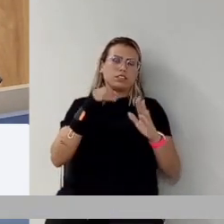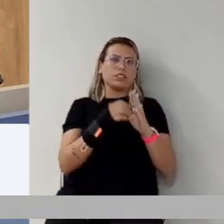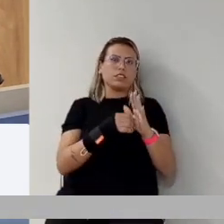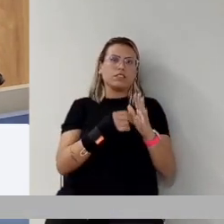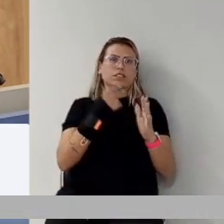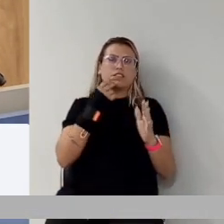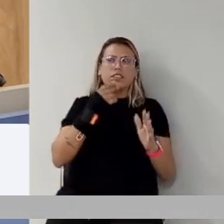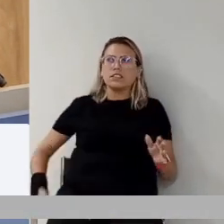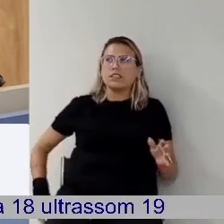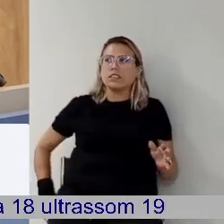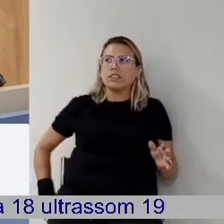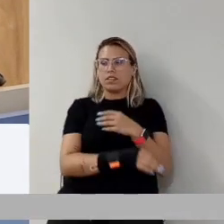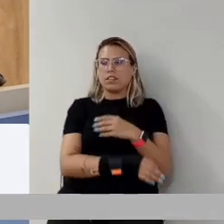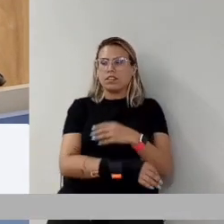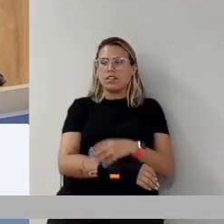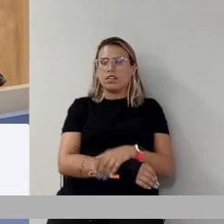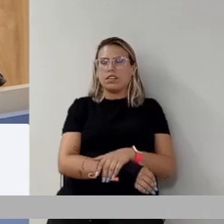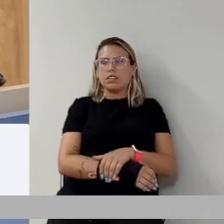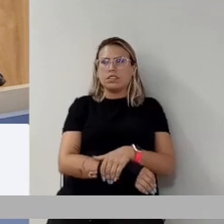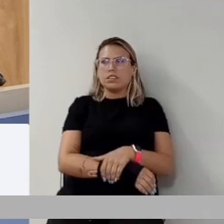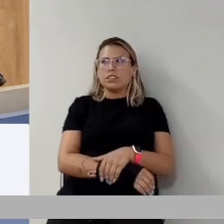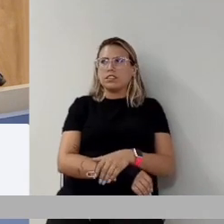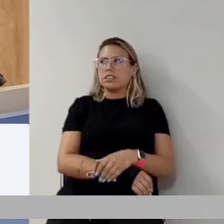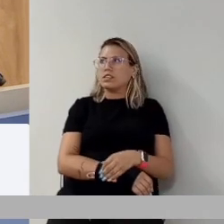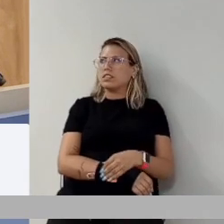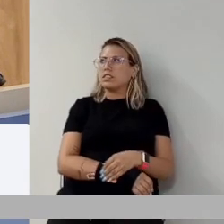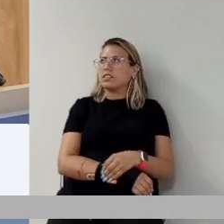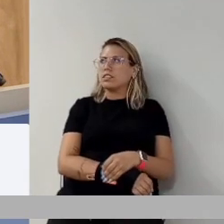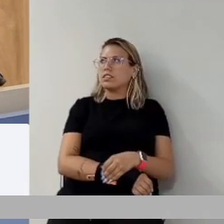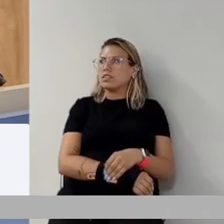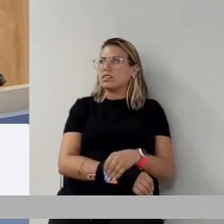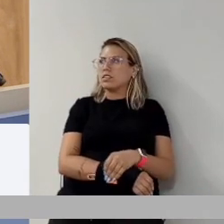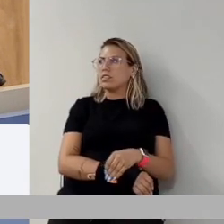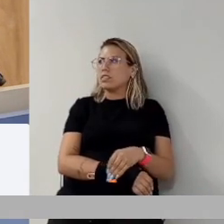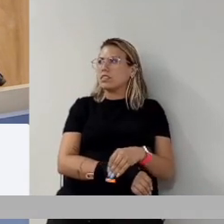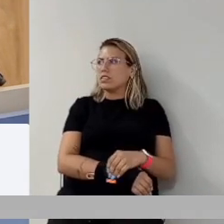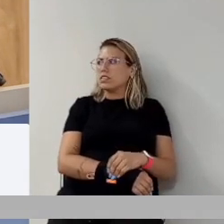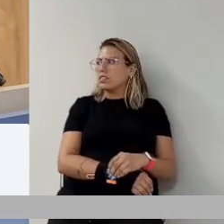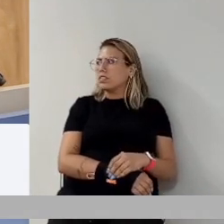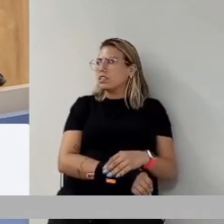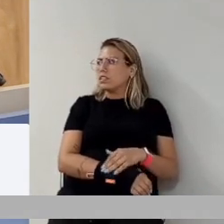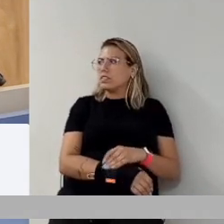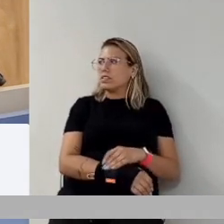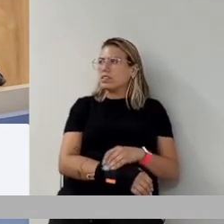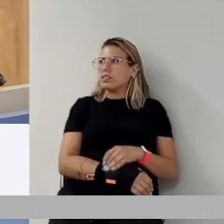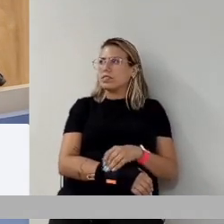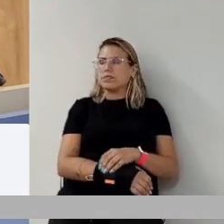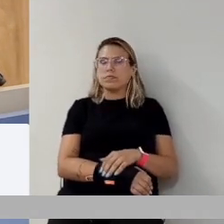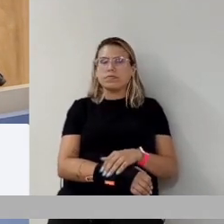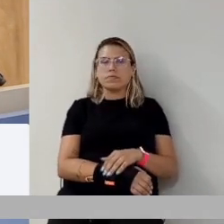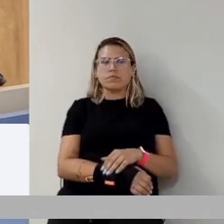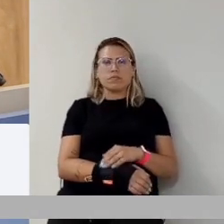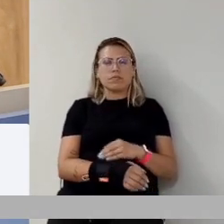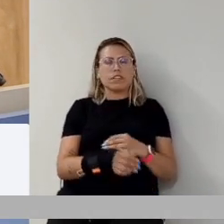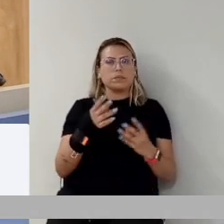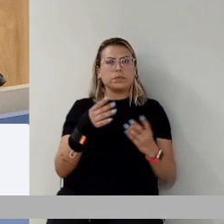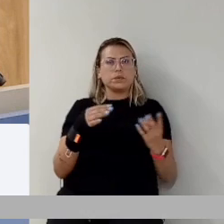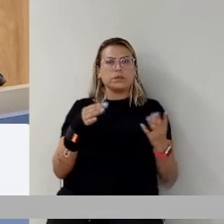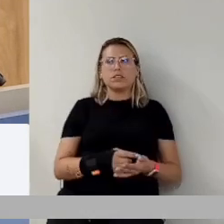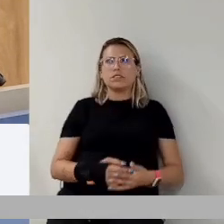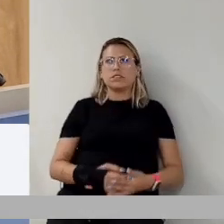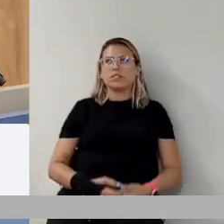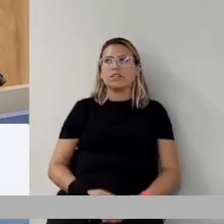hospital tá do do Norte Vereador Chico Brito vossa excelência que há muitos anos luta com isso é maravilhoso ouvir uma coisa dessa não é